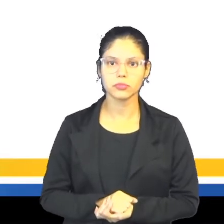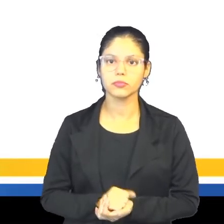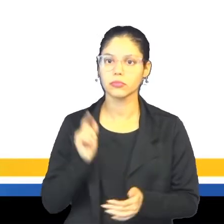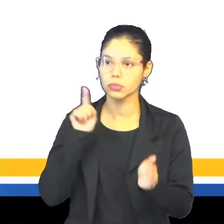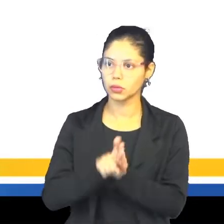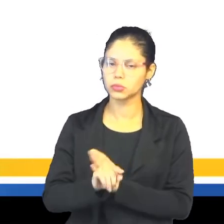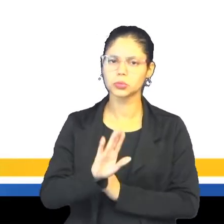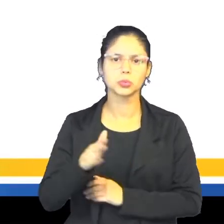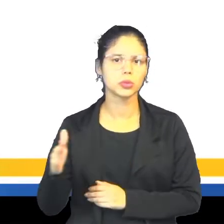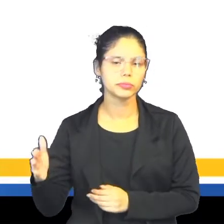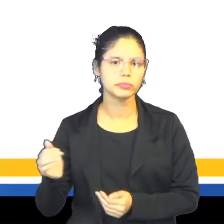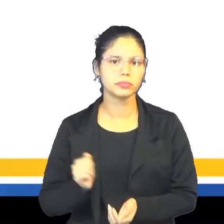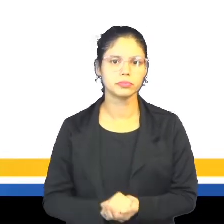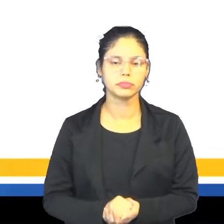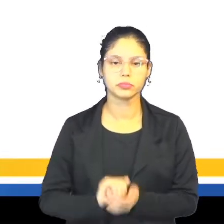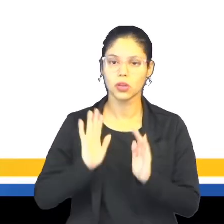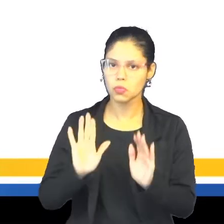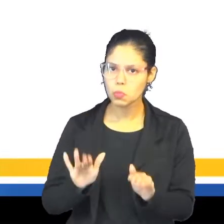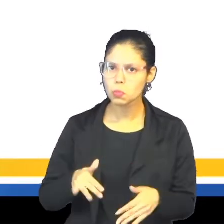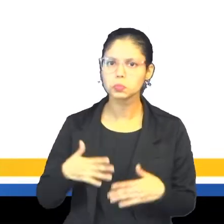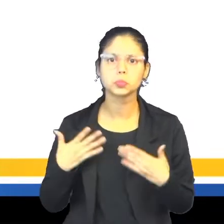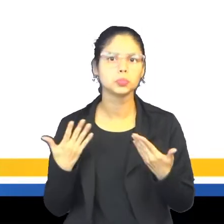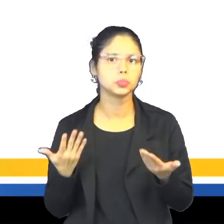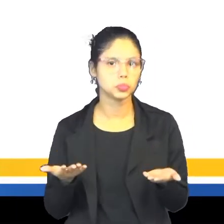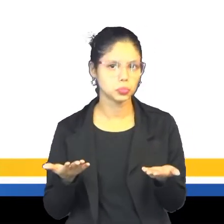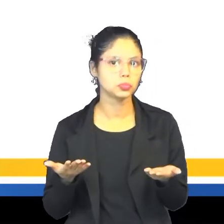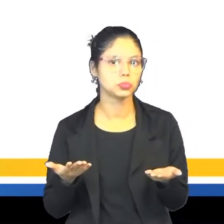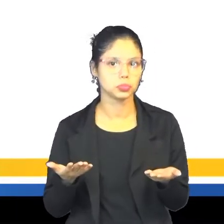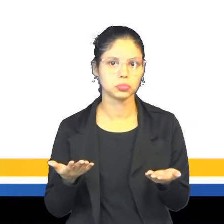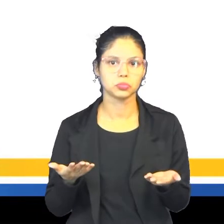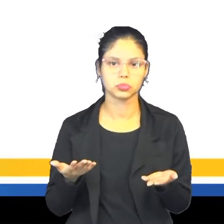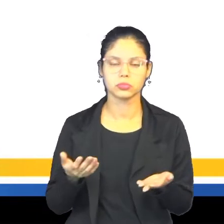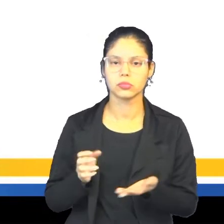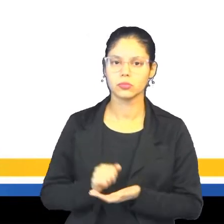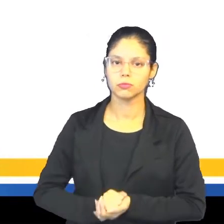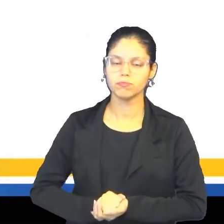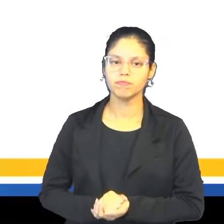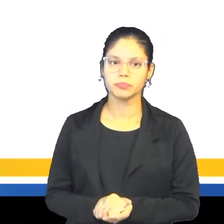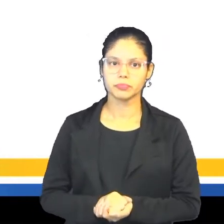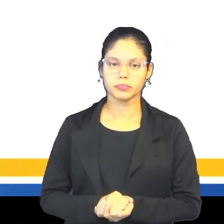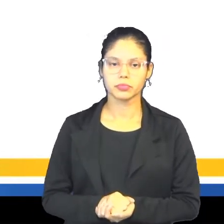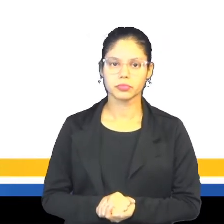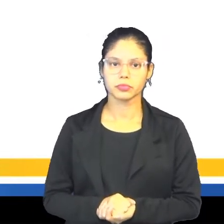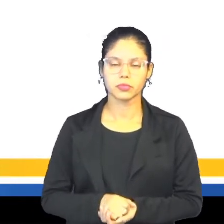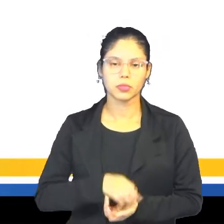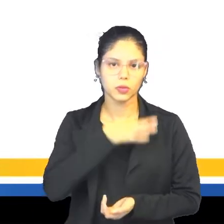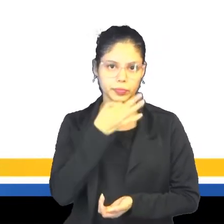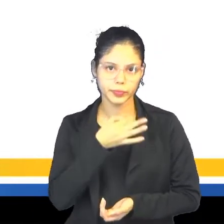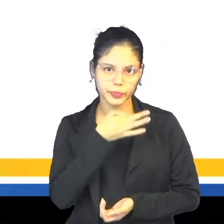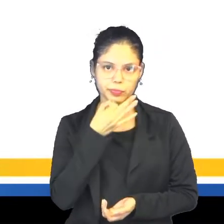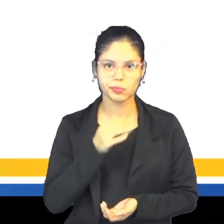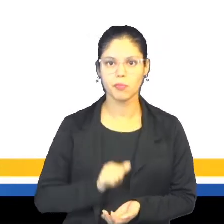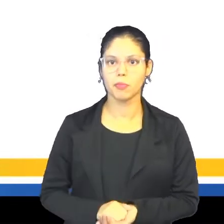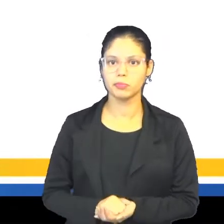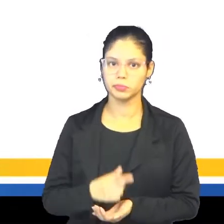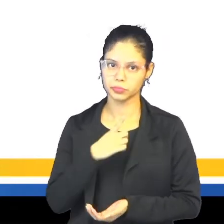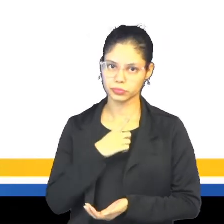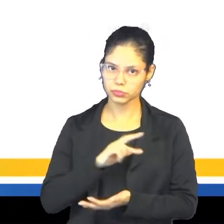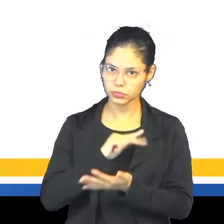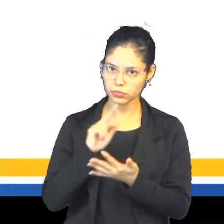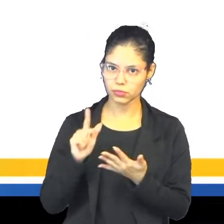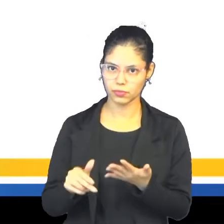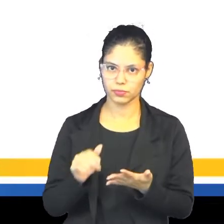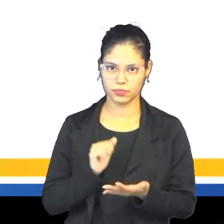quando. Quais, né? Quais são entre as opções, né? Quando eu tenho várias